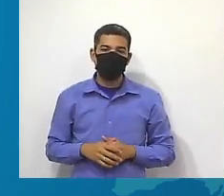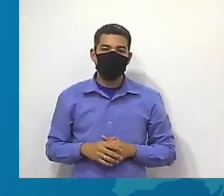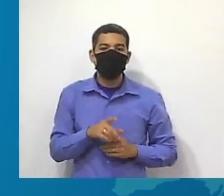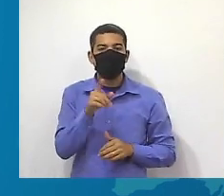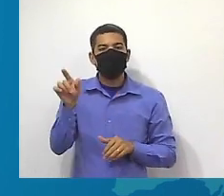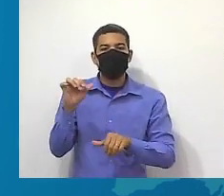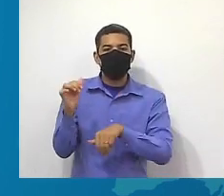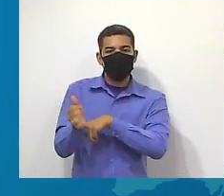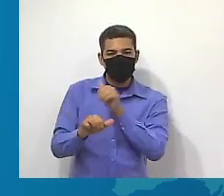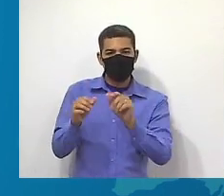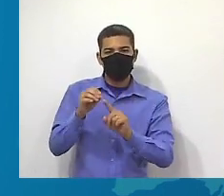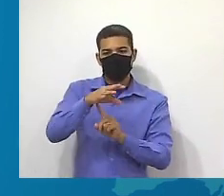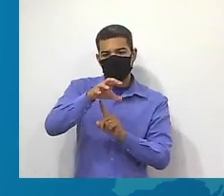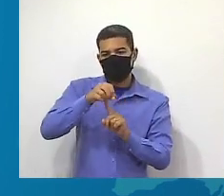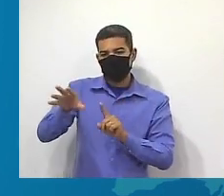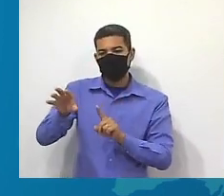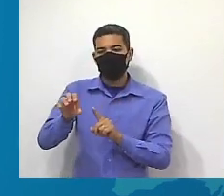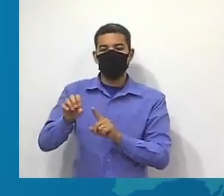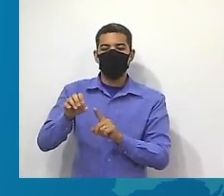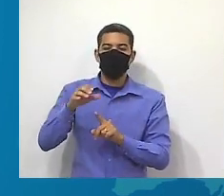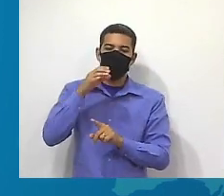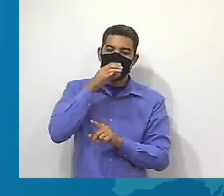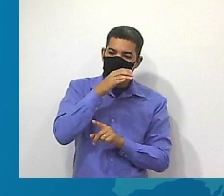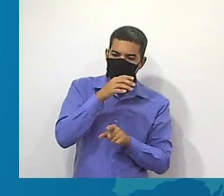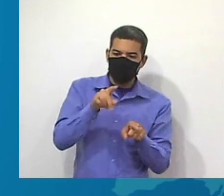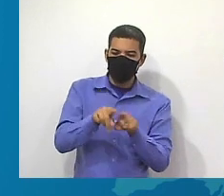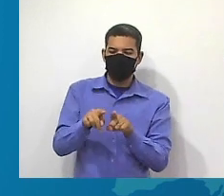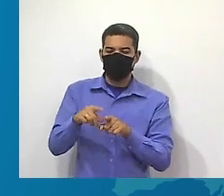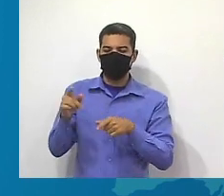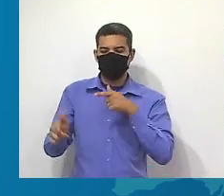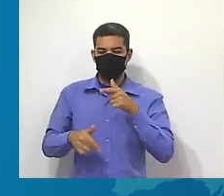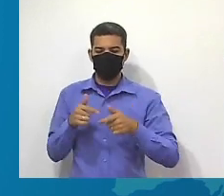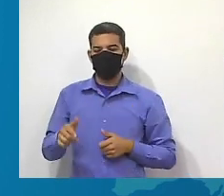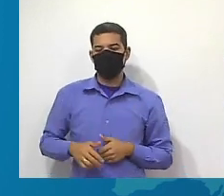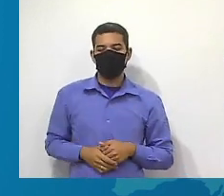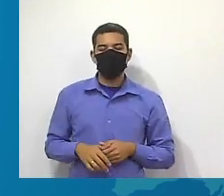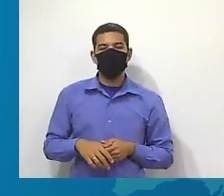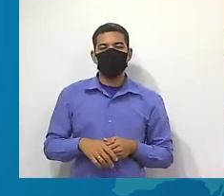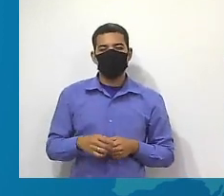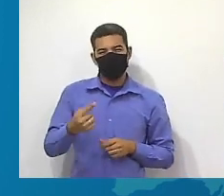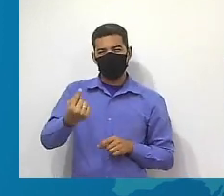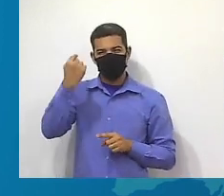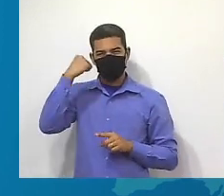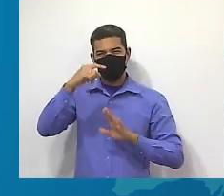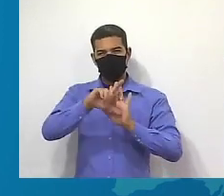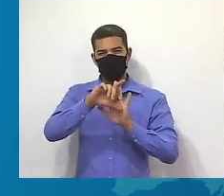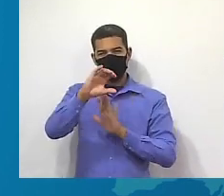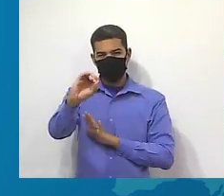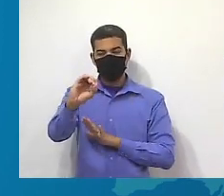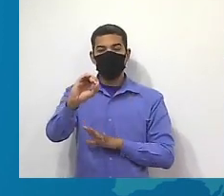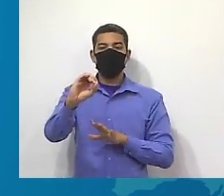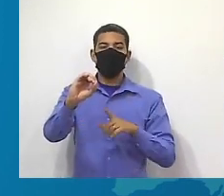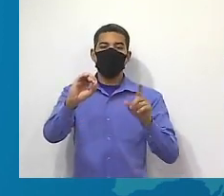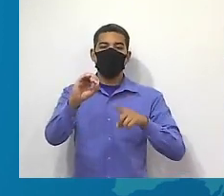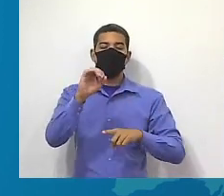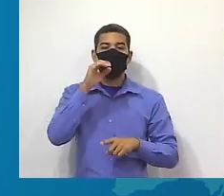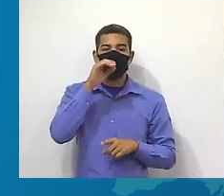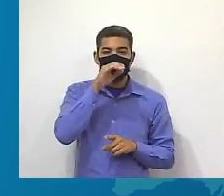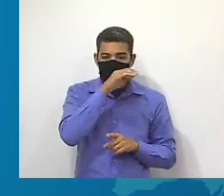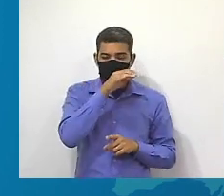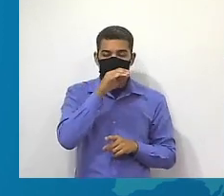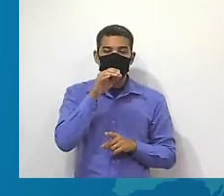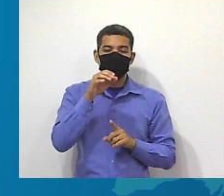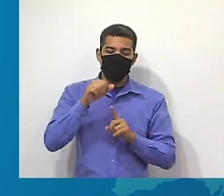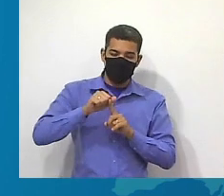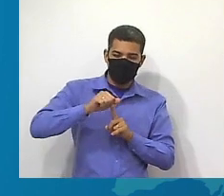de transferência vão ser na forma de calor e trabalho. Como a gente viu na lei zero, calor só vai ter transmissão de